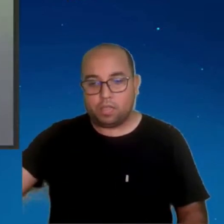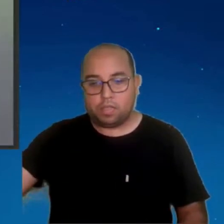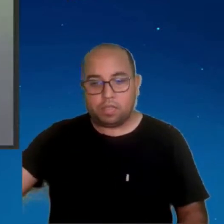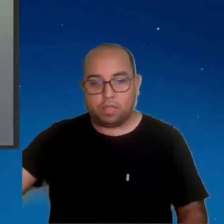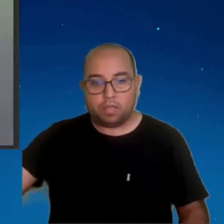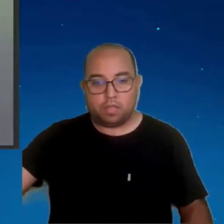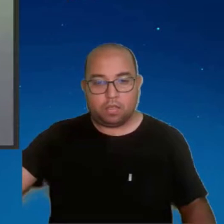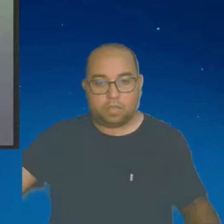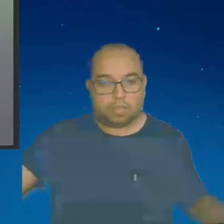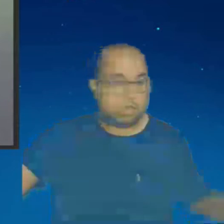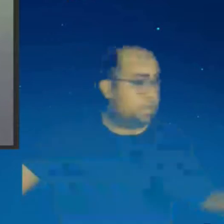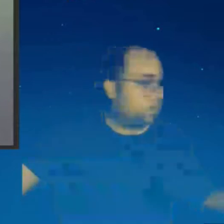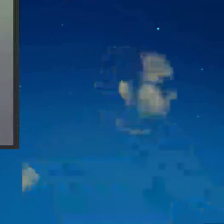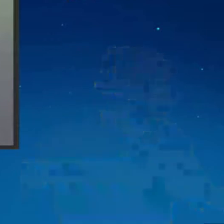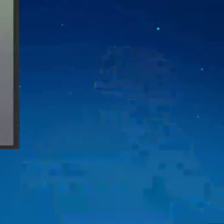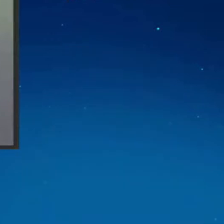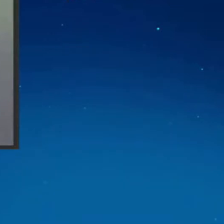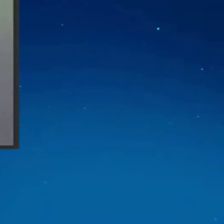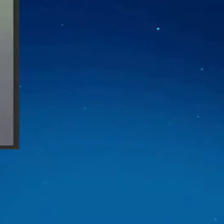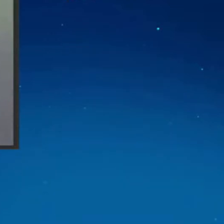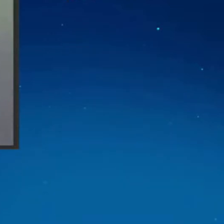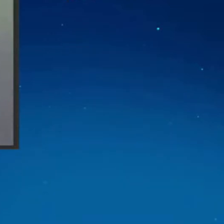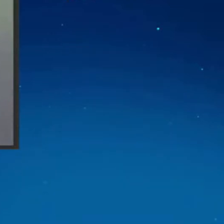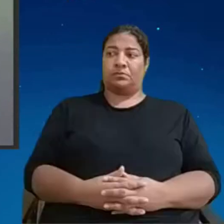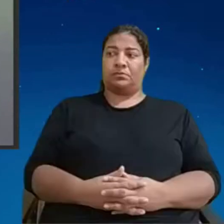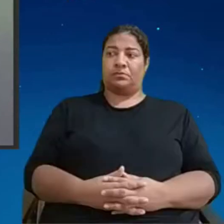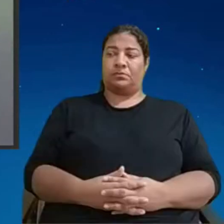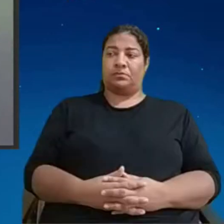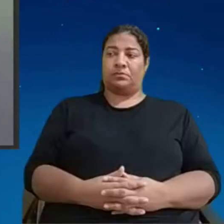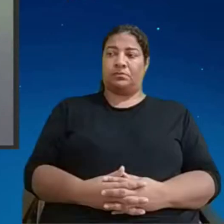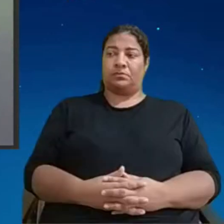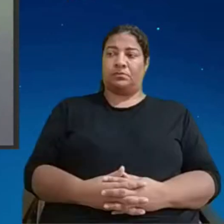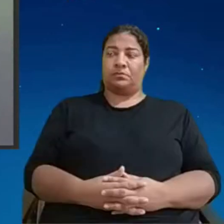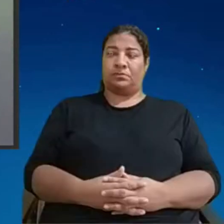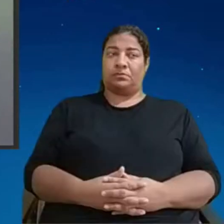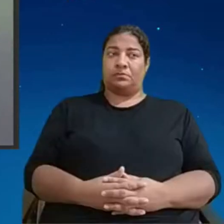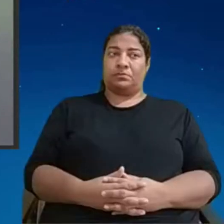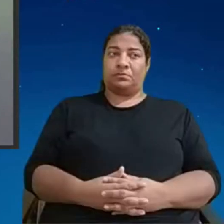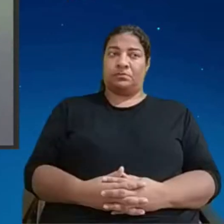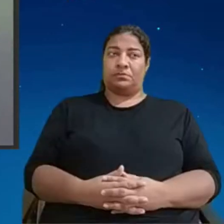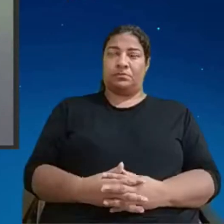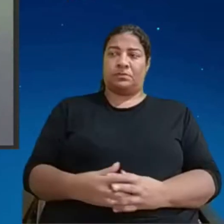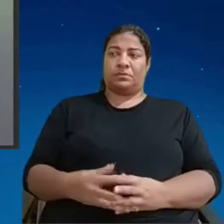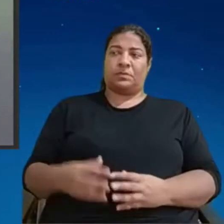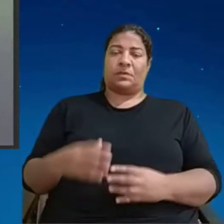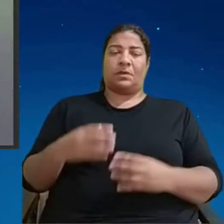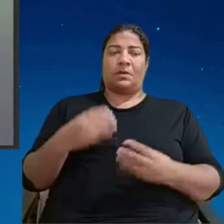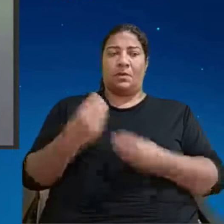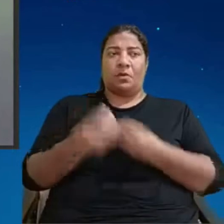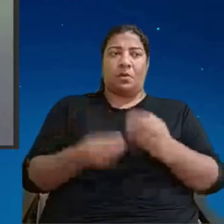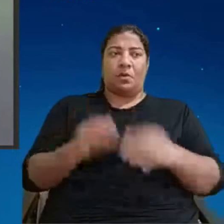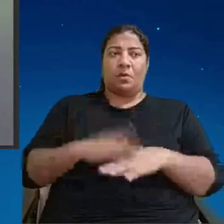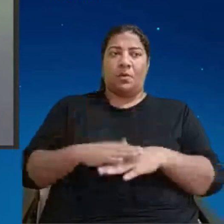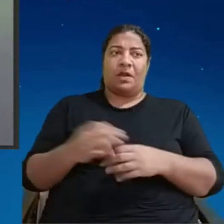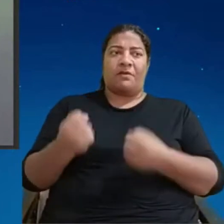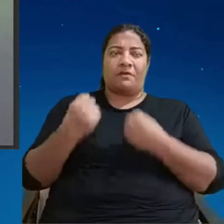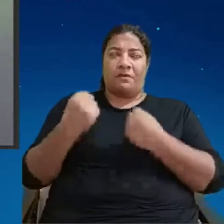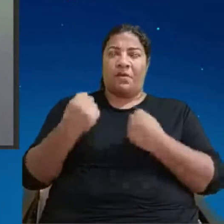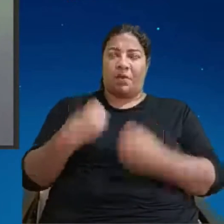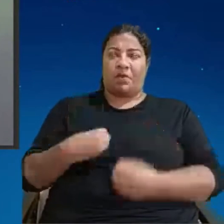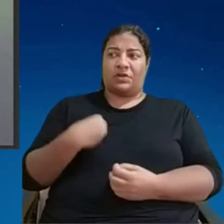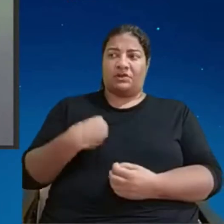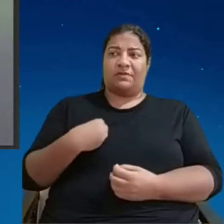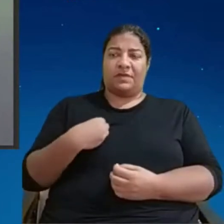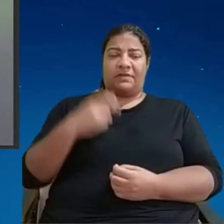E aí eu termino a minha palestra. Não é o mais forte que sobrevive, nem o mais inteligente, mas o que melhor se adapta às